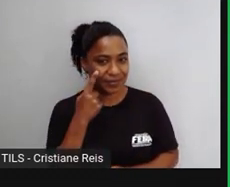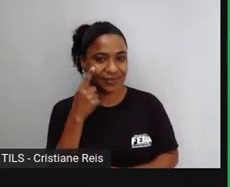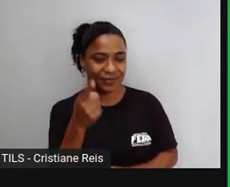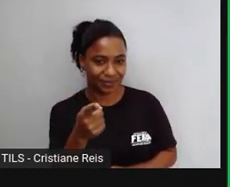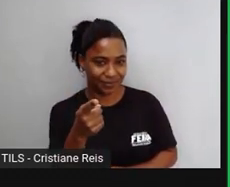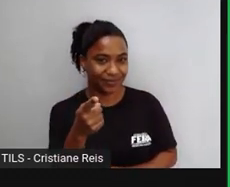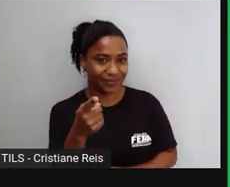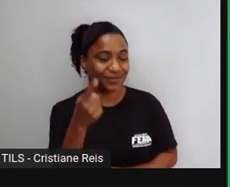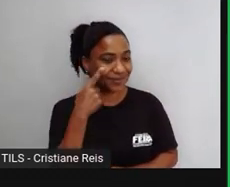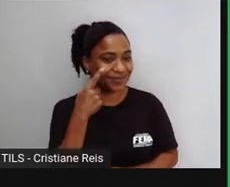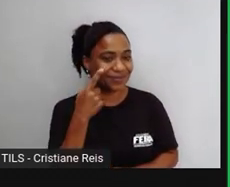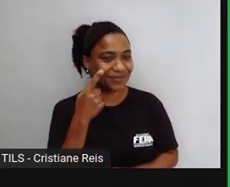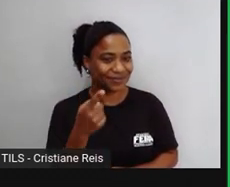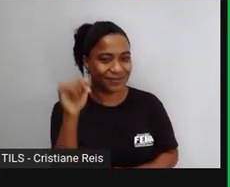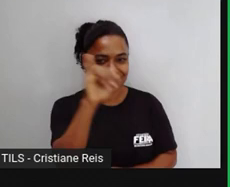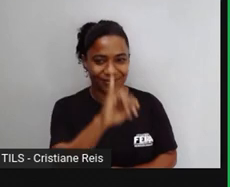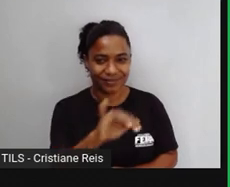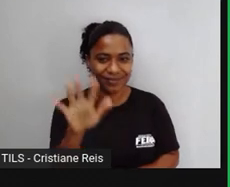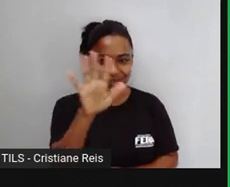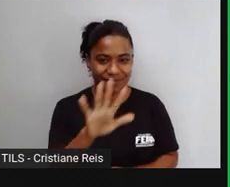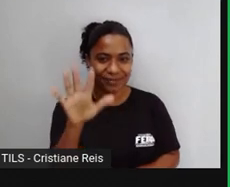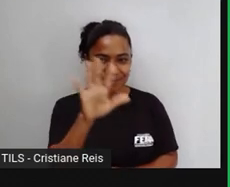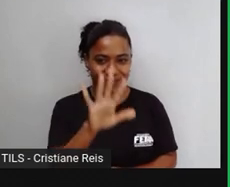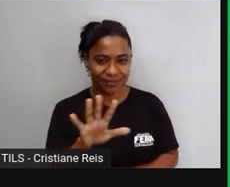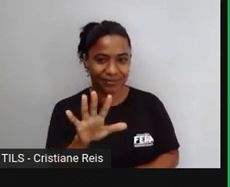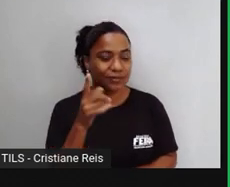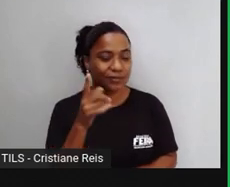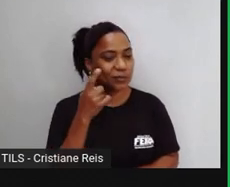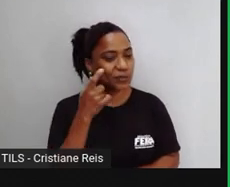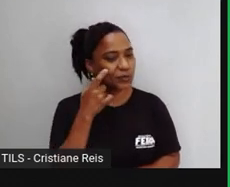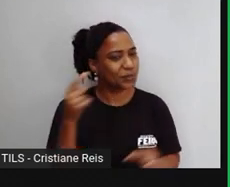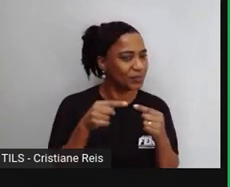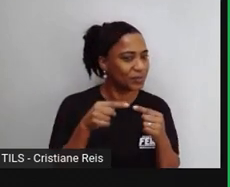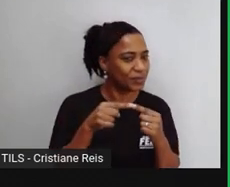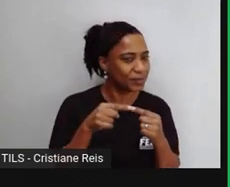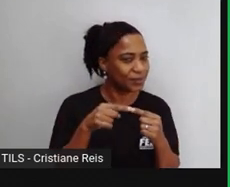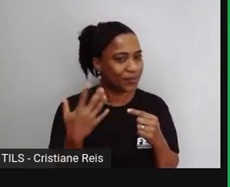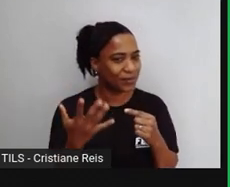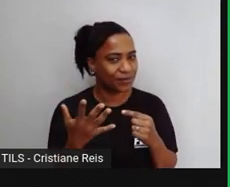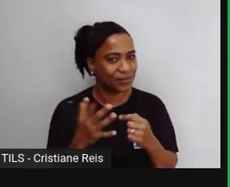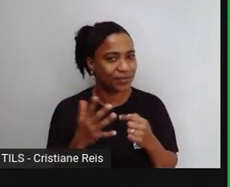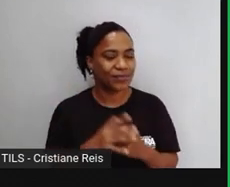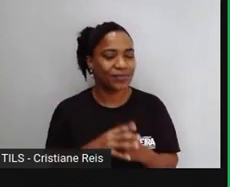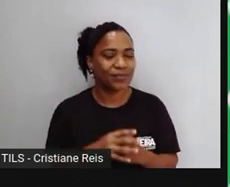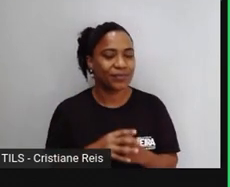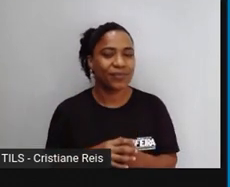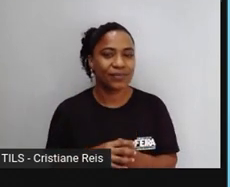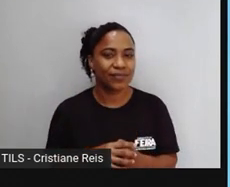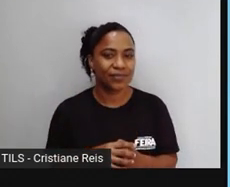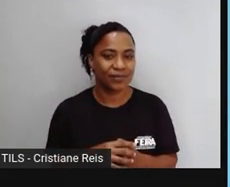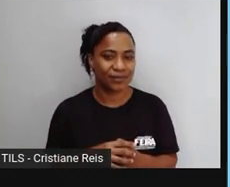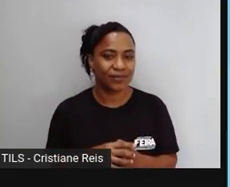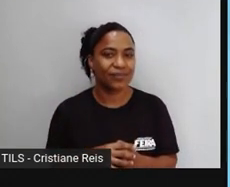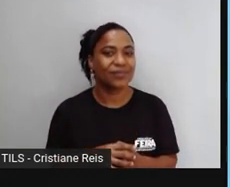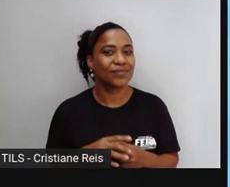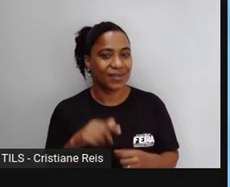imagem, e devemos fazer a opção do vocabulário adequado. Então, kitchen or bedroom?